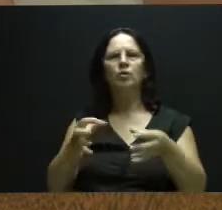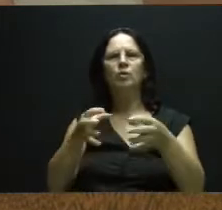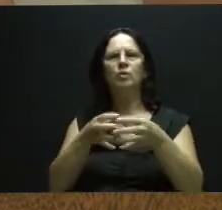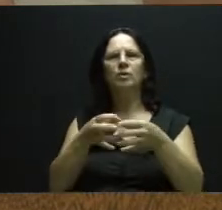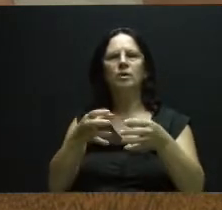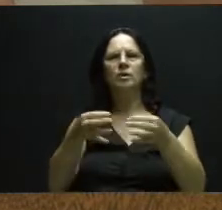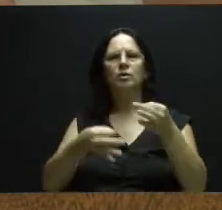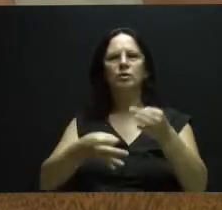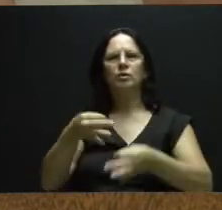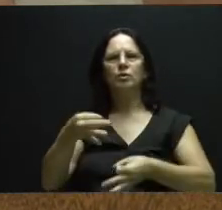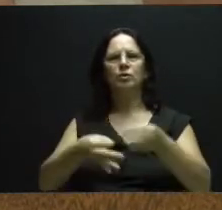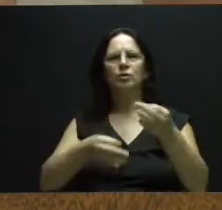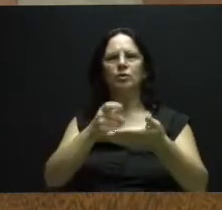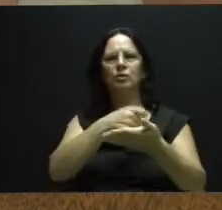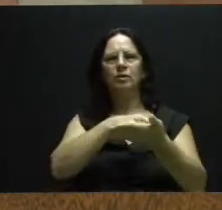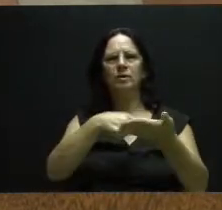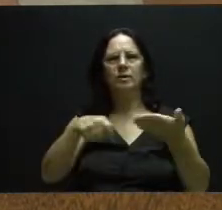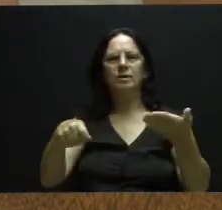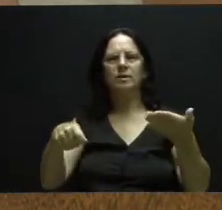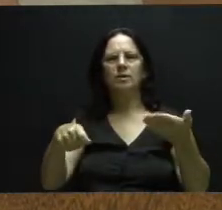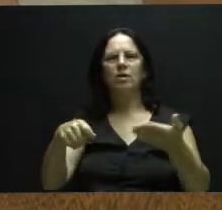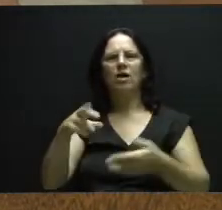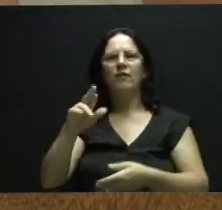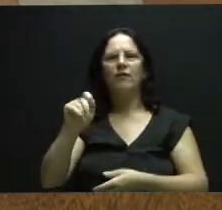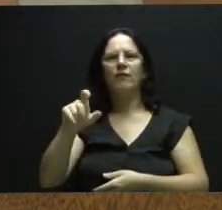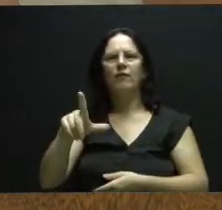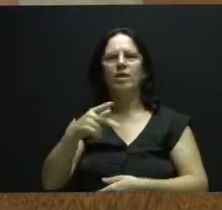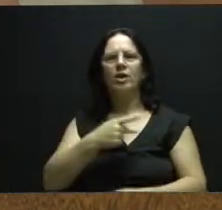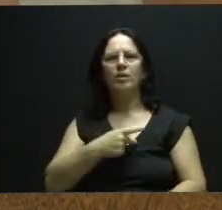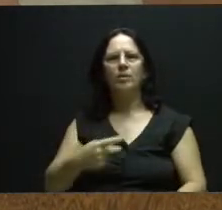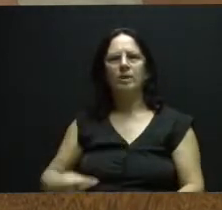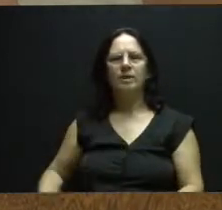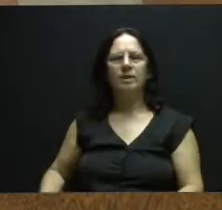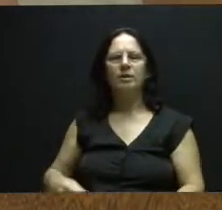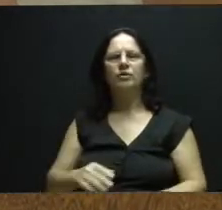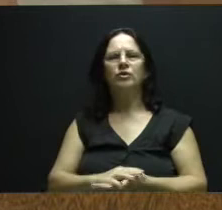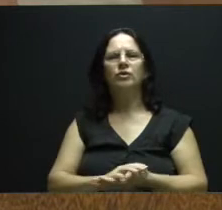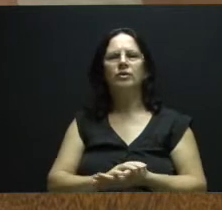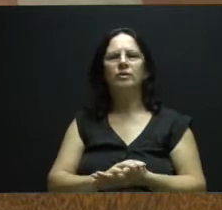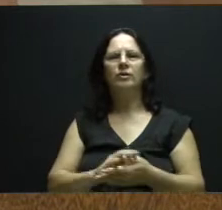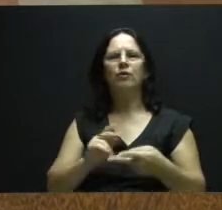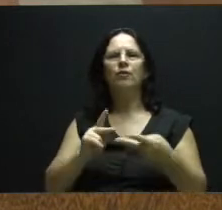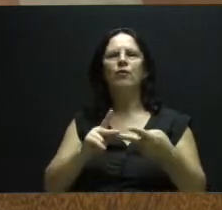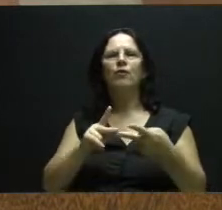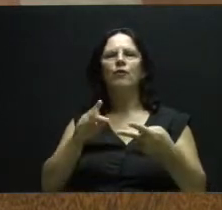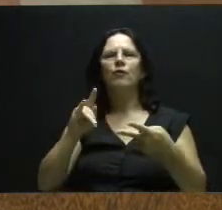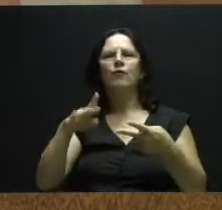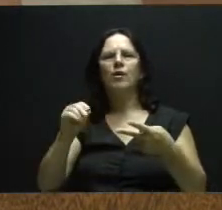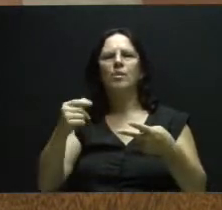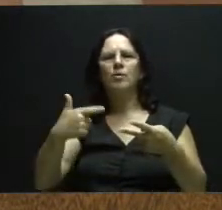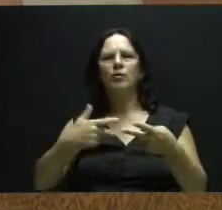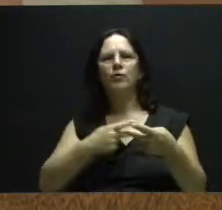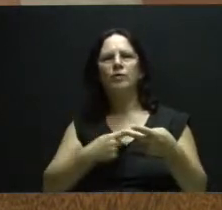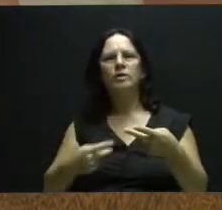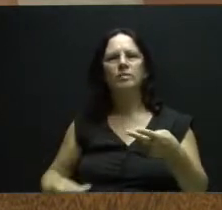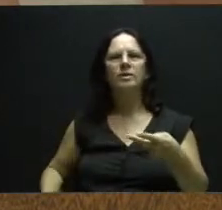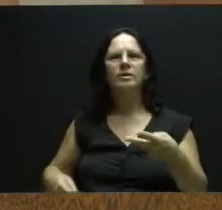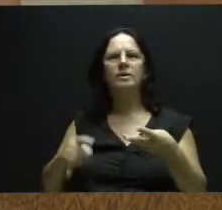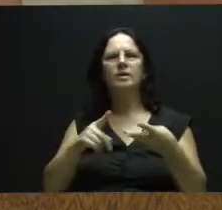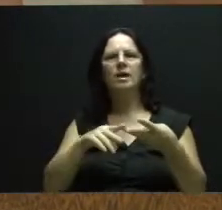de justiça e redação a fao diz souza vilar presidente fábio alves moreira vice-presidente